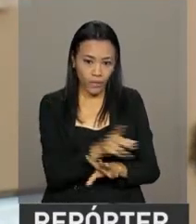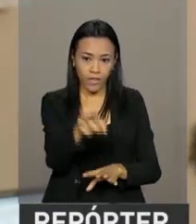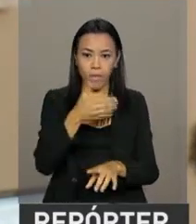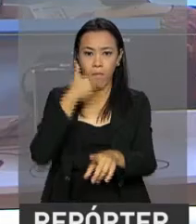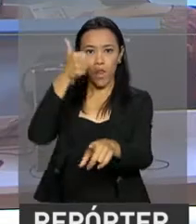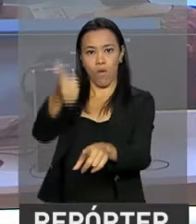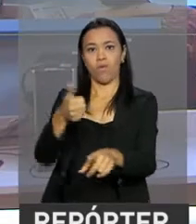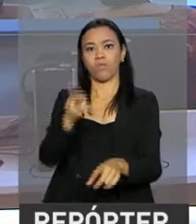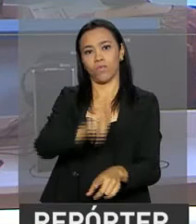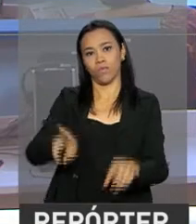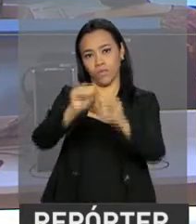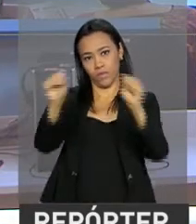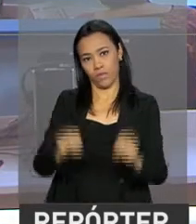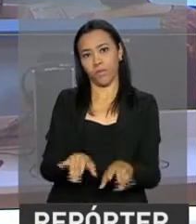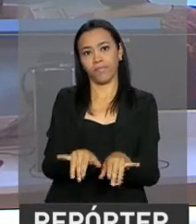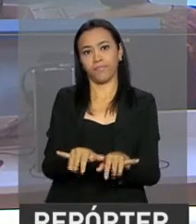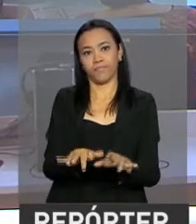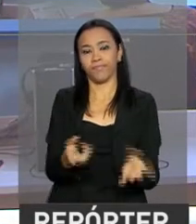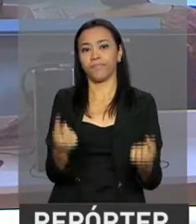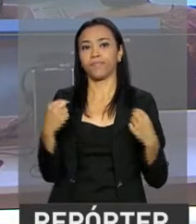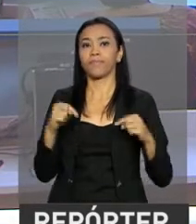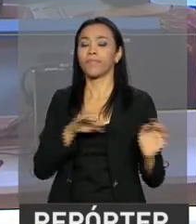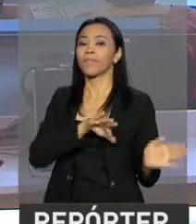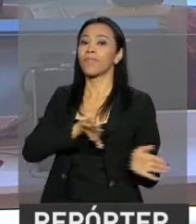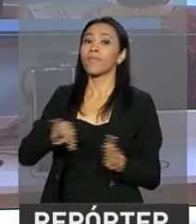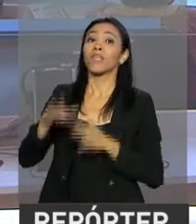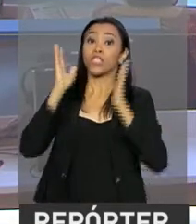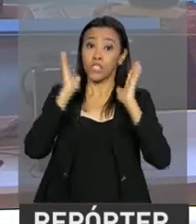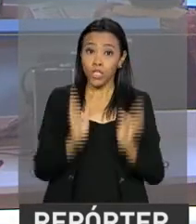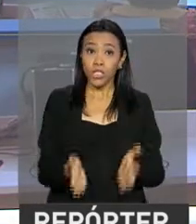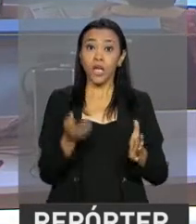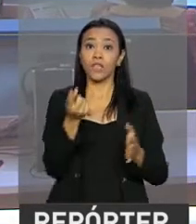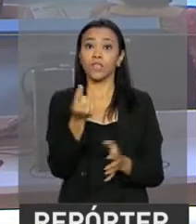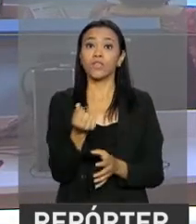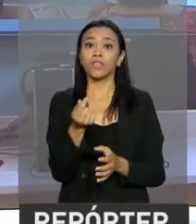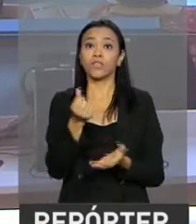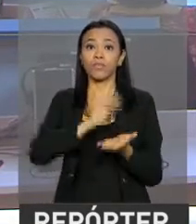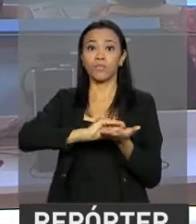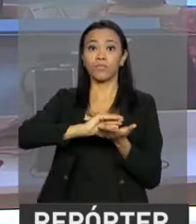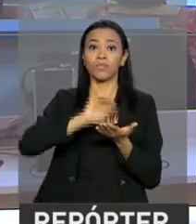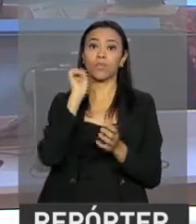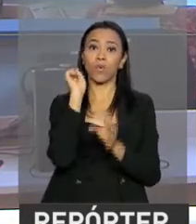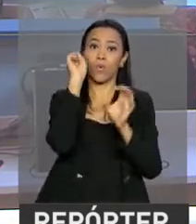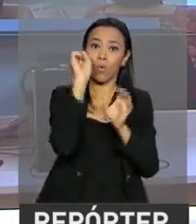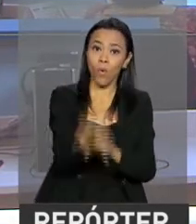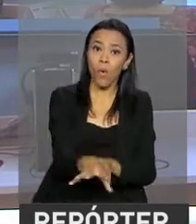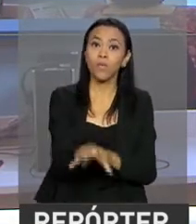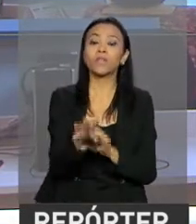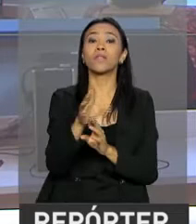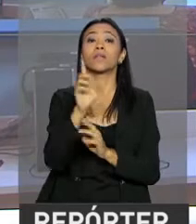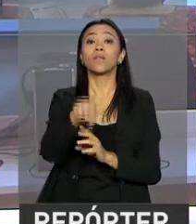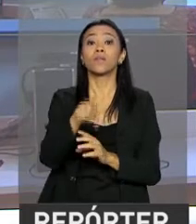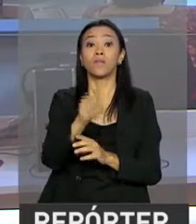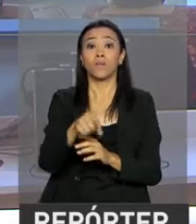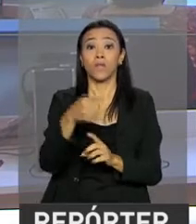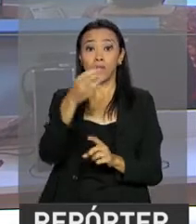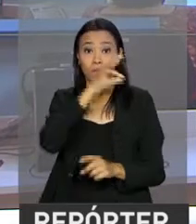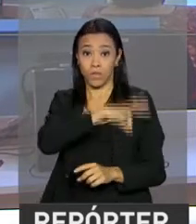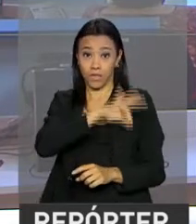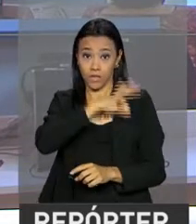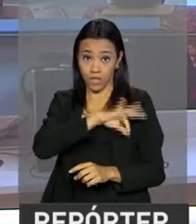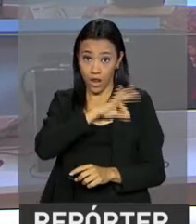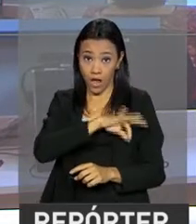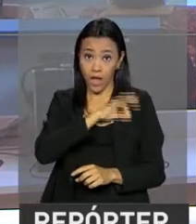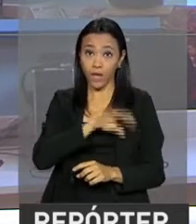melhor já está na conta dos municípios estados e do distrito federal a parcela de novembro do salário-educação